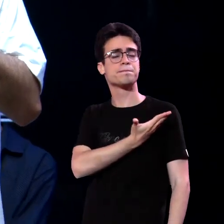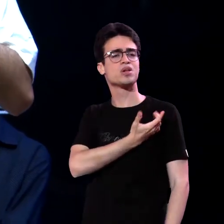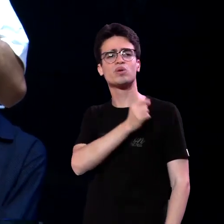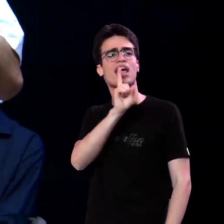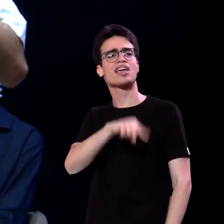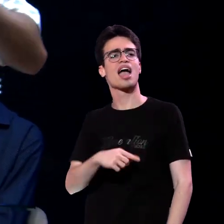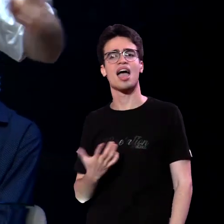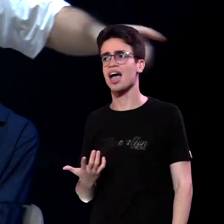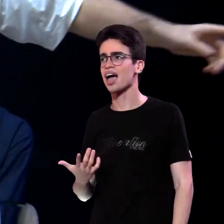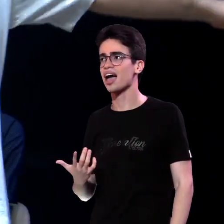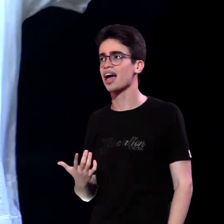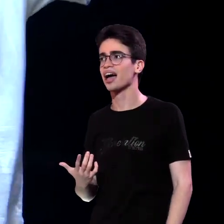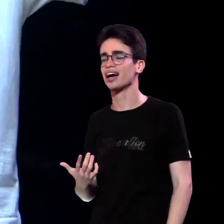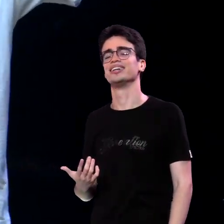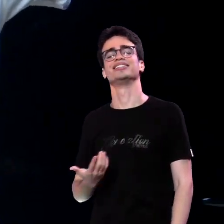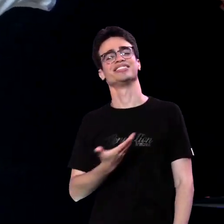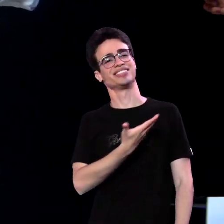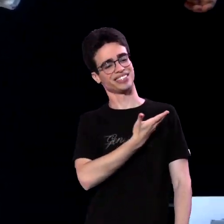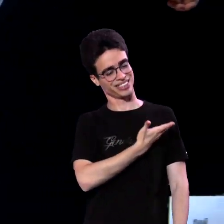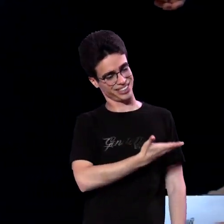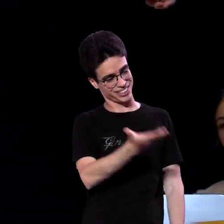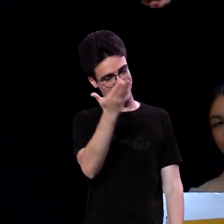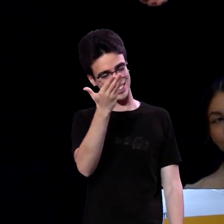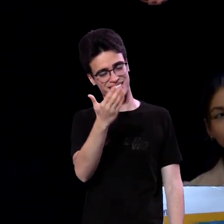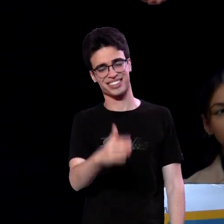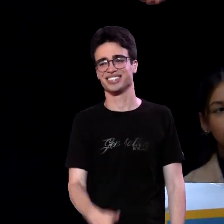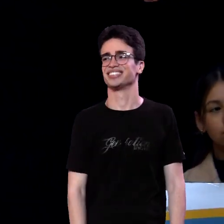aqui? O júri.